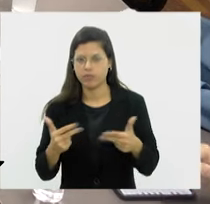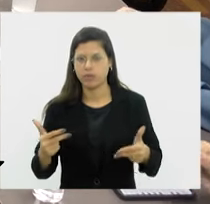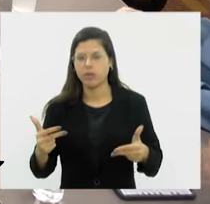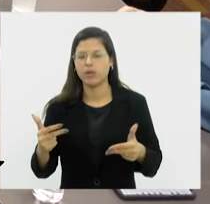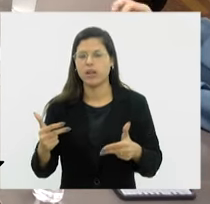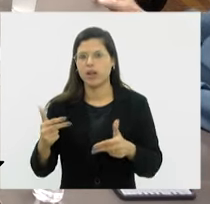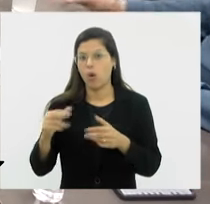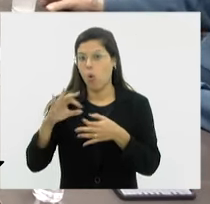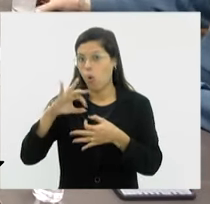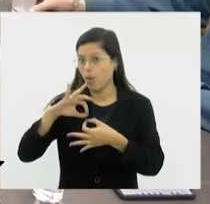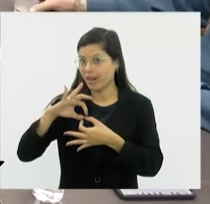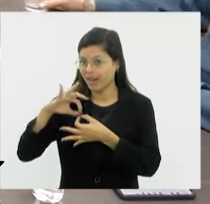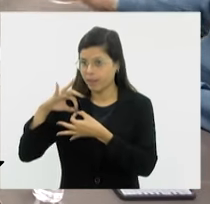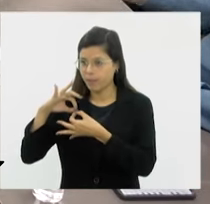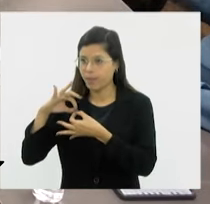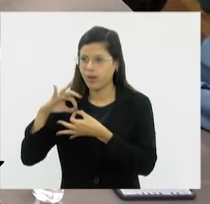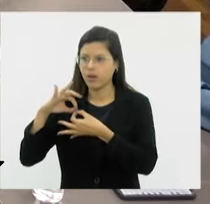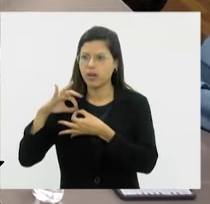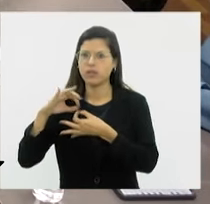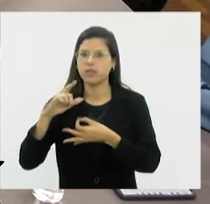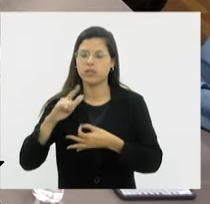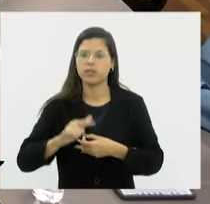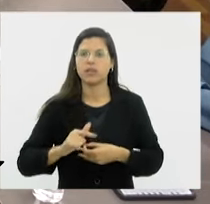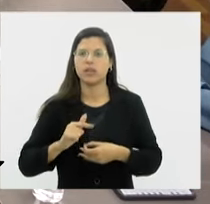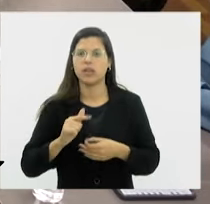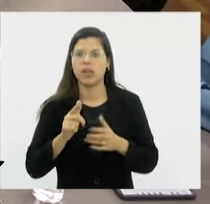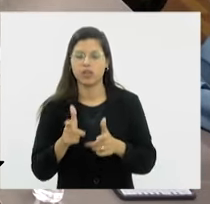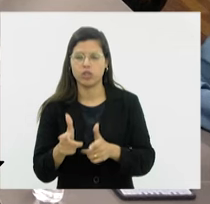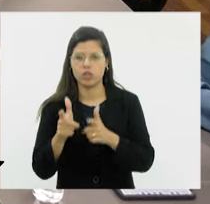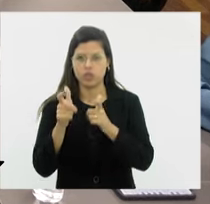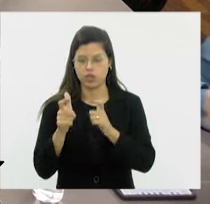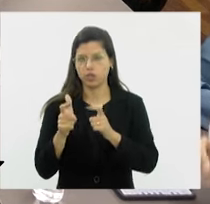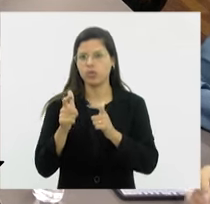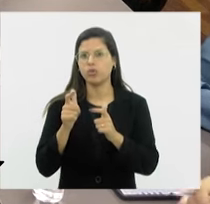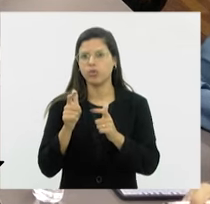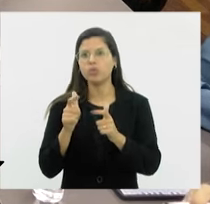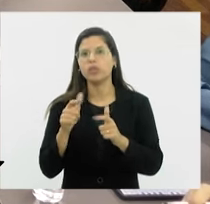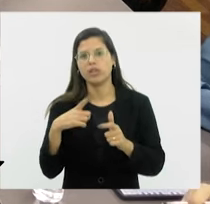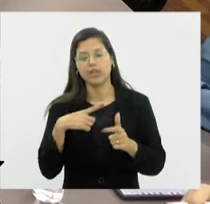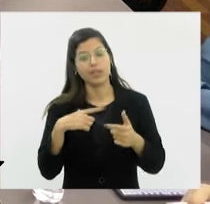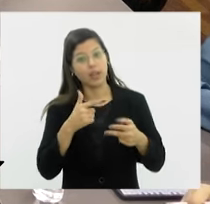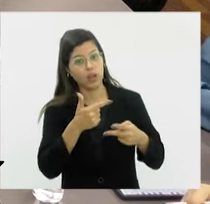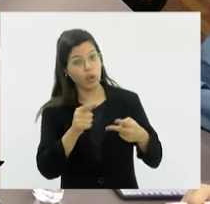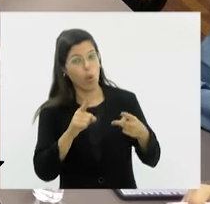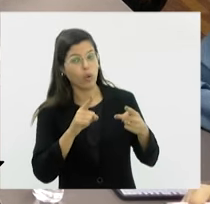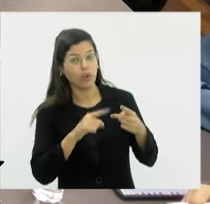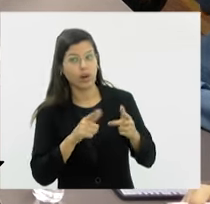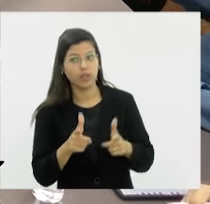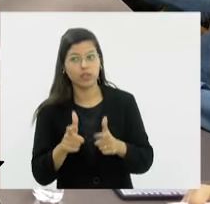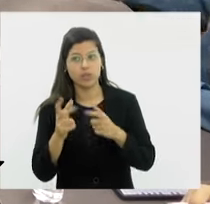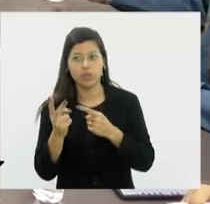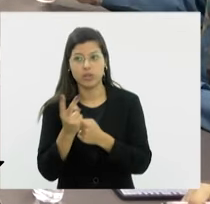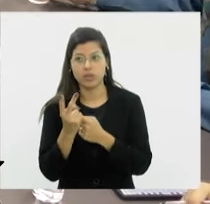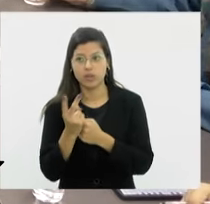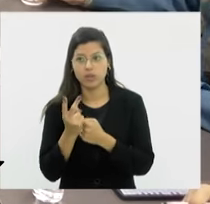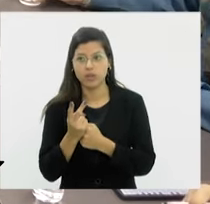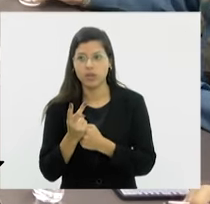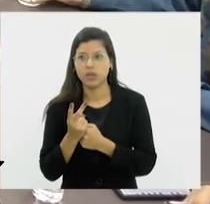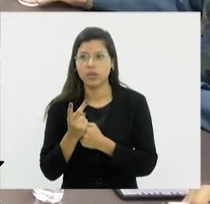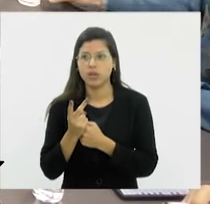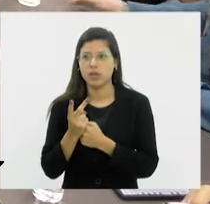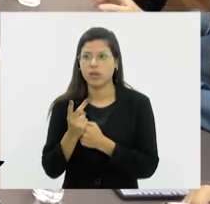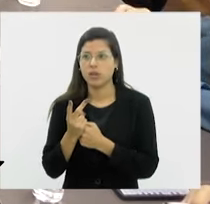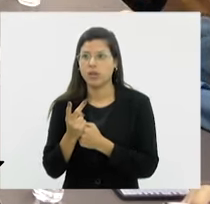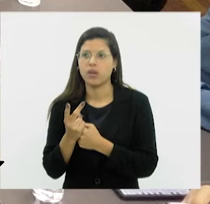desportivo, e existe uma modalidade chamada tiro de defesa. E aí peço vênia para discordar com veemência de